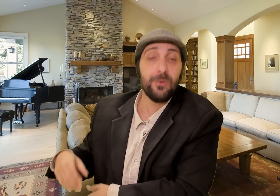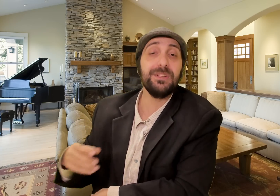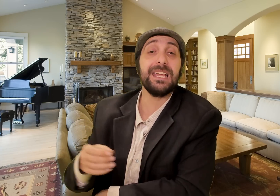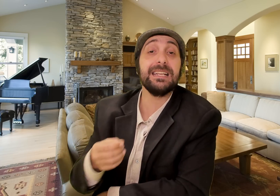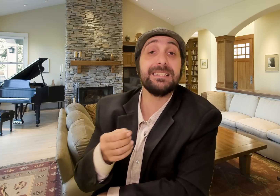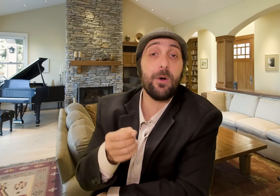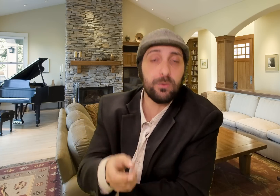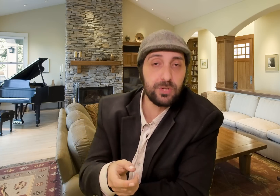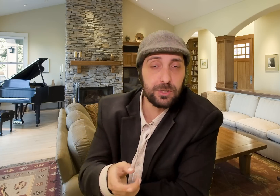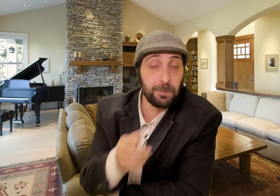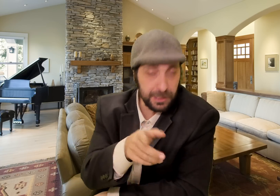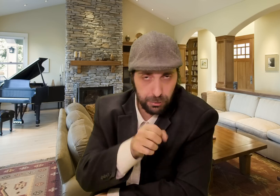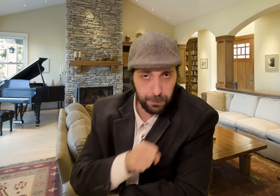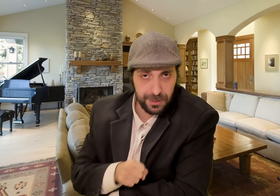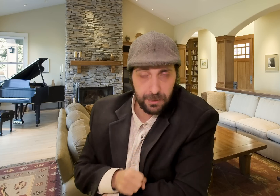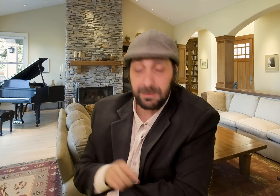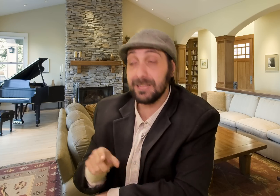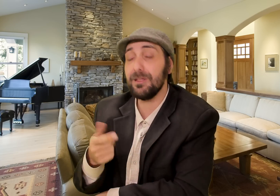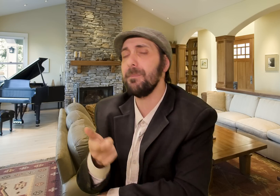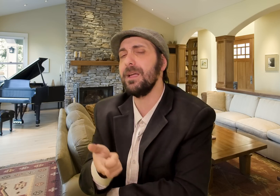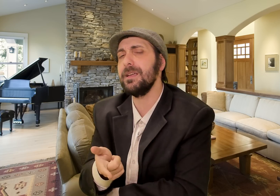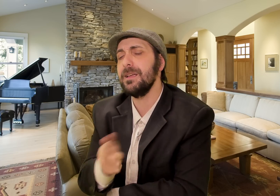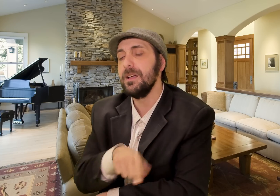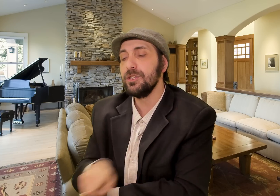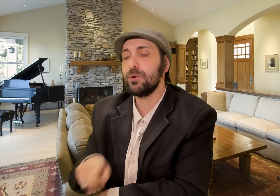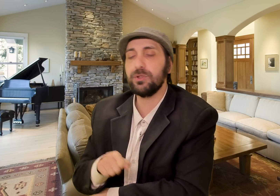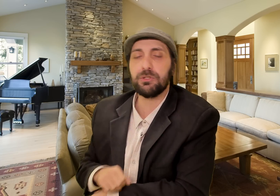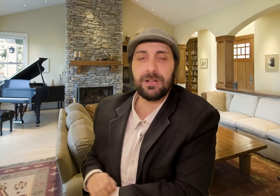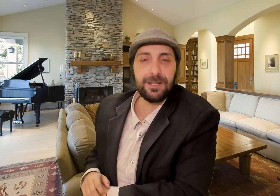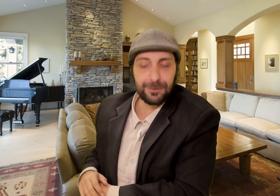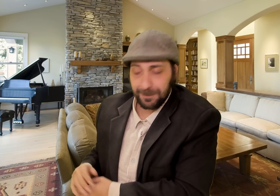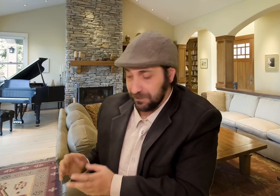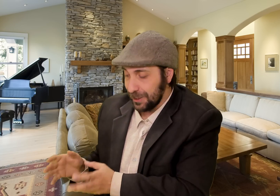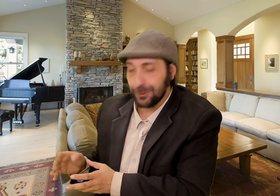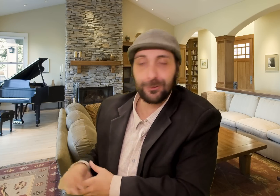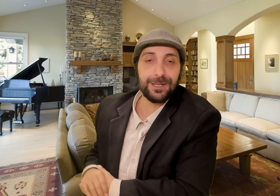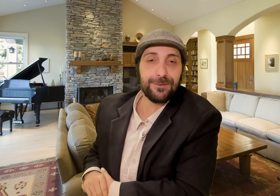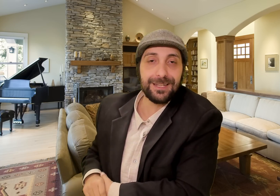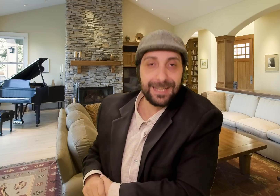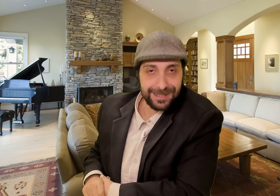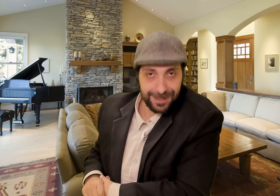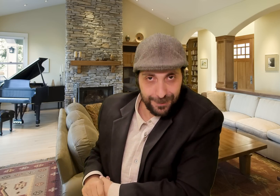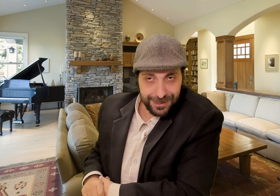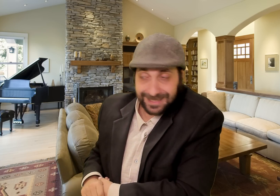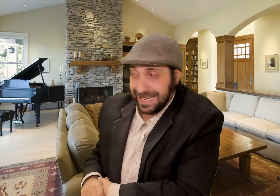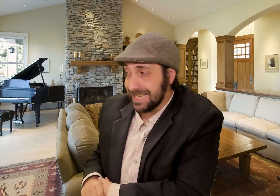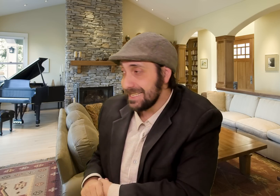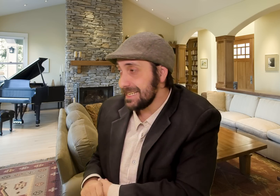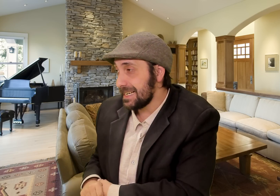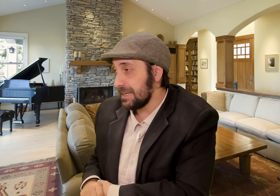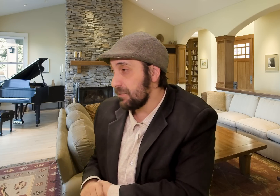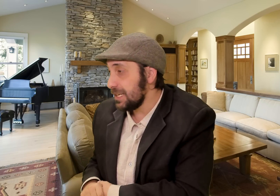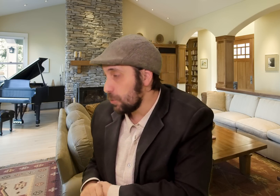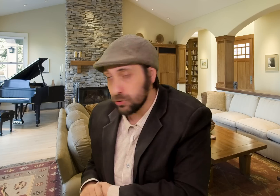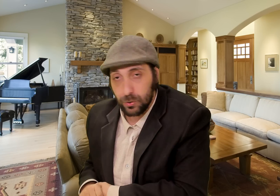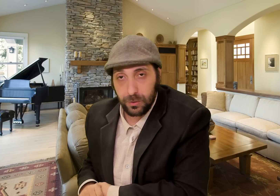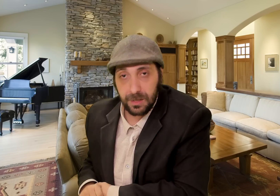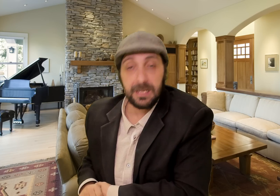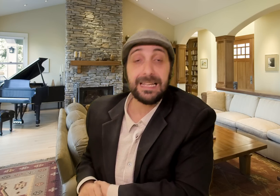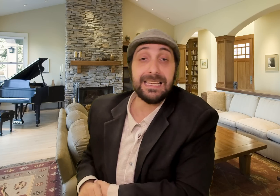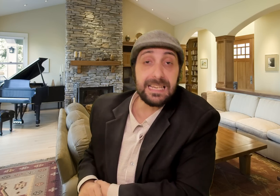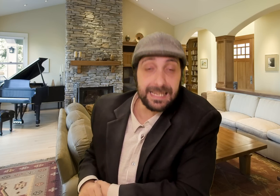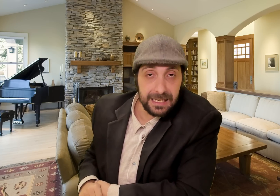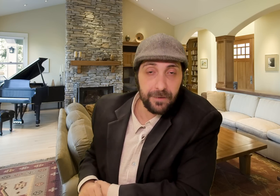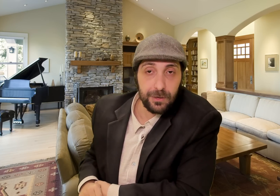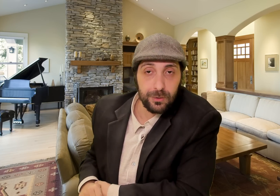República o interesse da ONU nisso o pedido de punição e também te contextualismo dentro do livro do neném que tem câmeras que é incrívelso